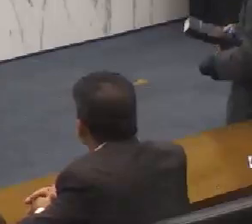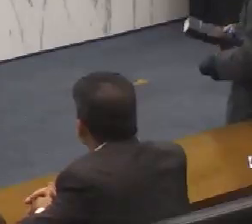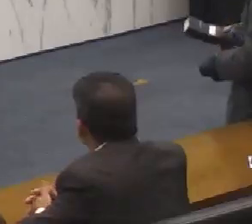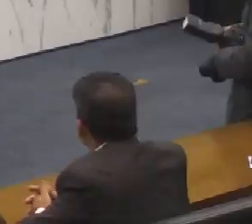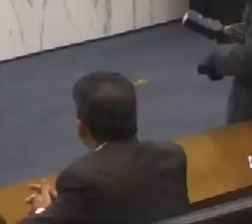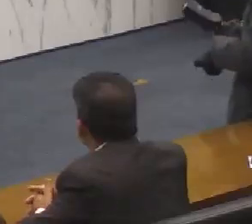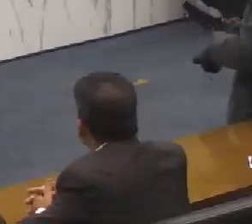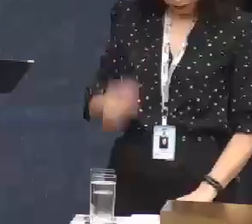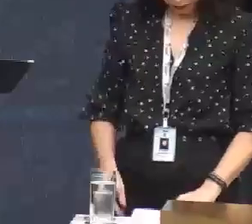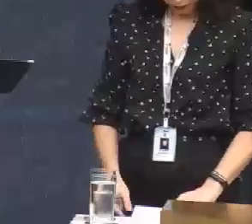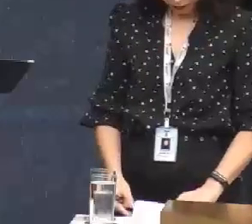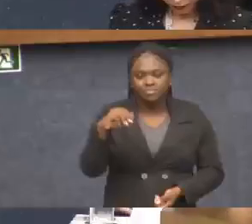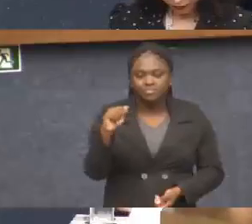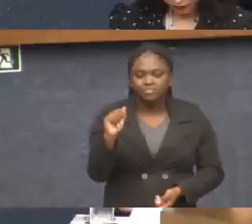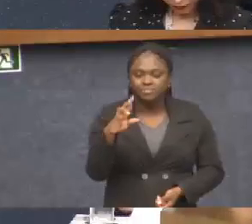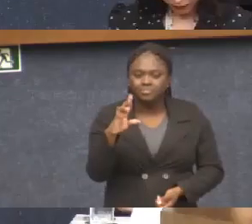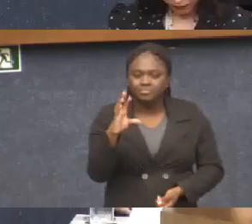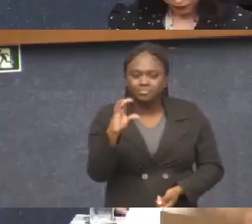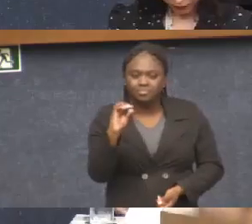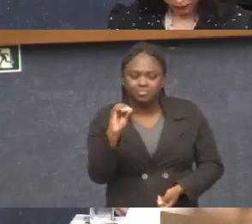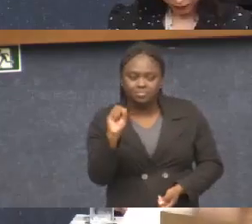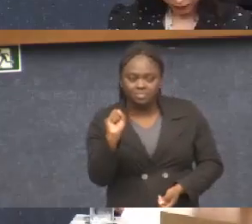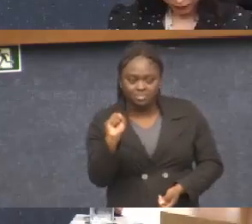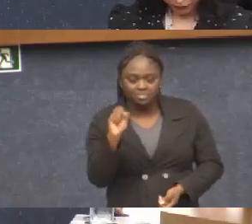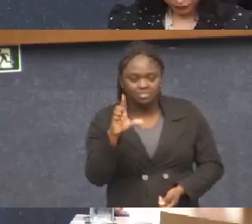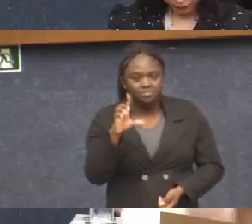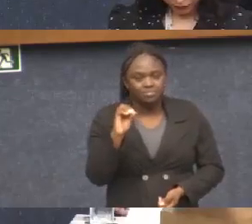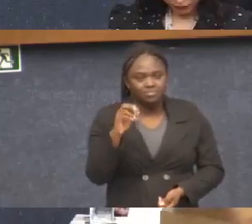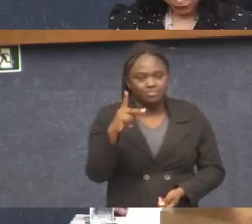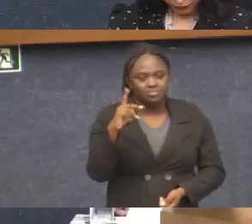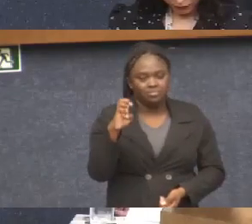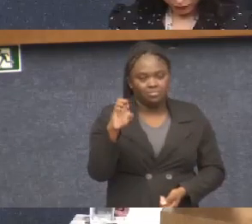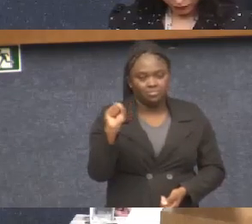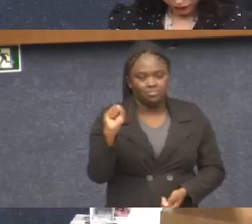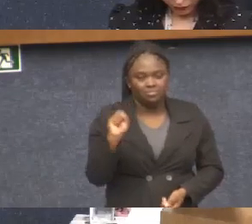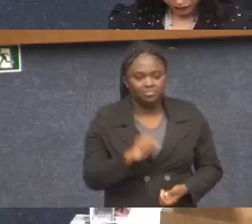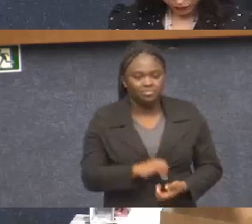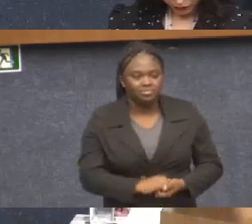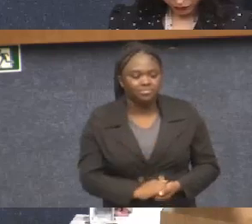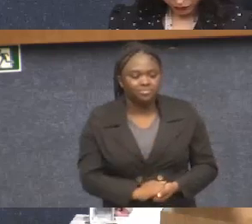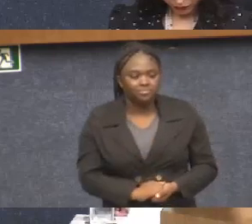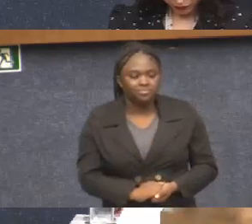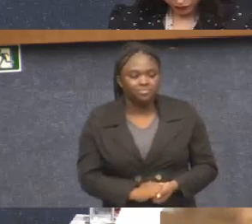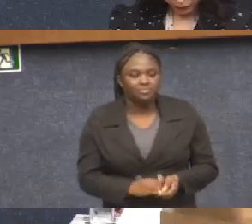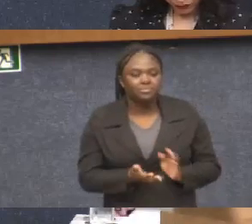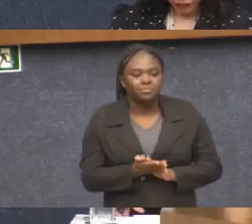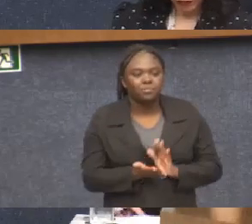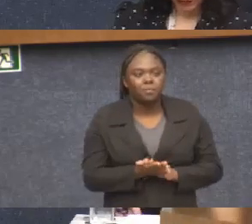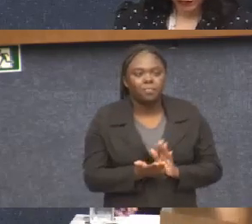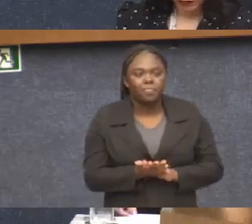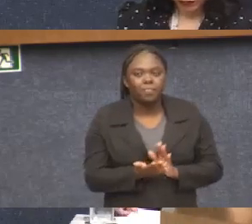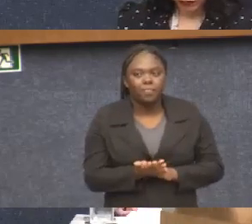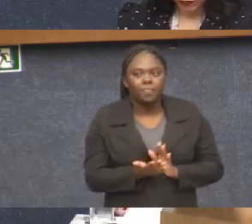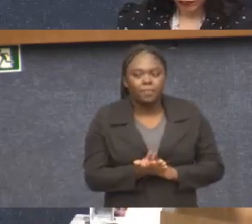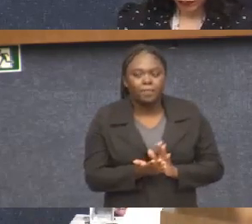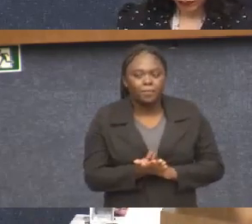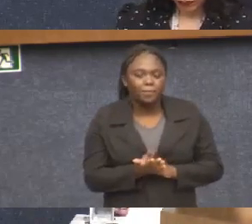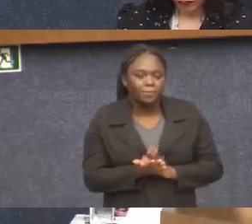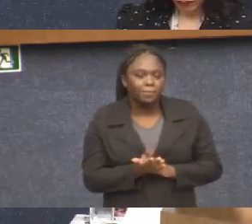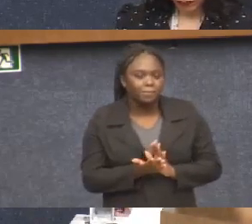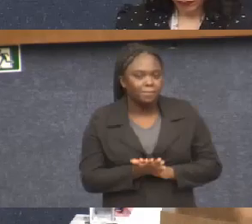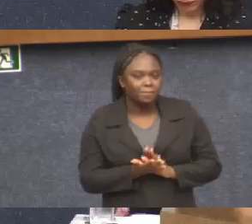preciso saber viver. É preciso saber viver. É preciso saber